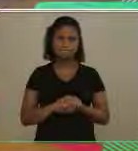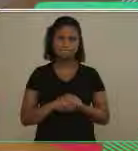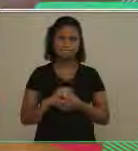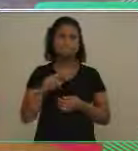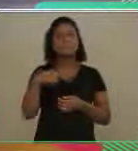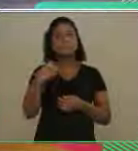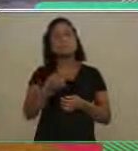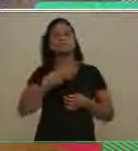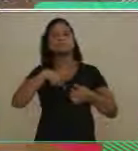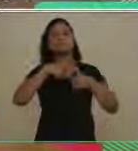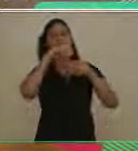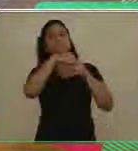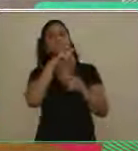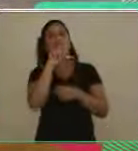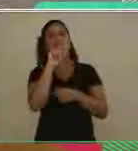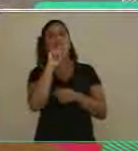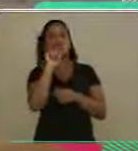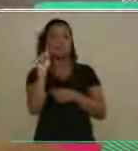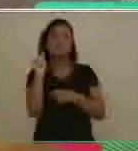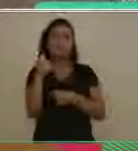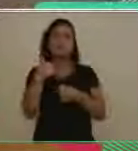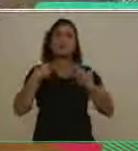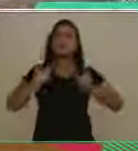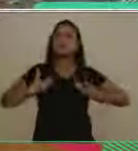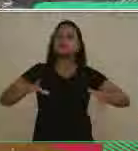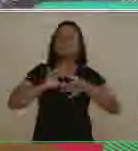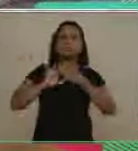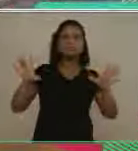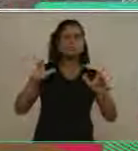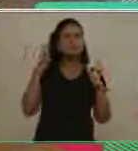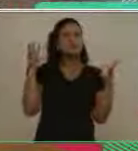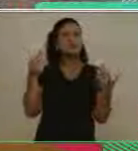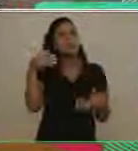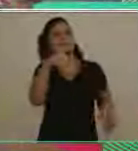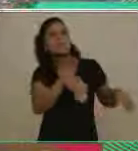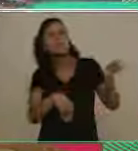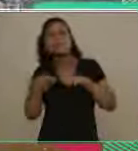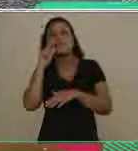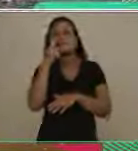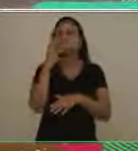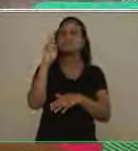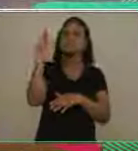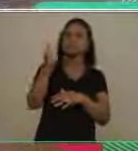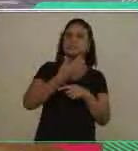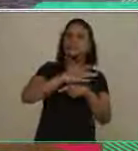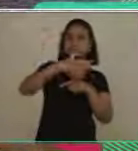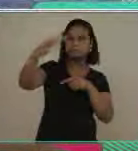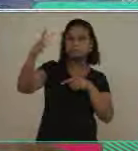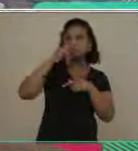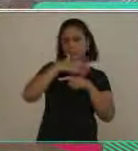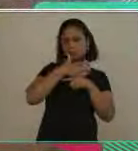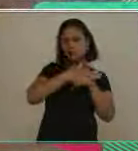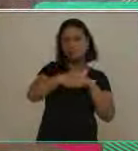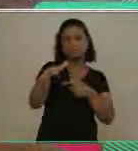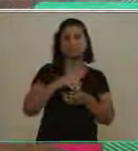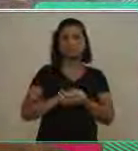Depois que a gente está na lagoa, é bom descarregar a adrenalina nadando nessas águas puras e cristalinas até a margem.